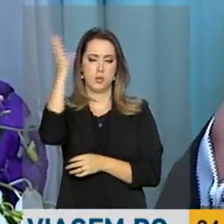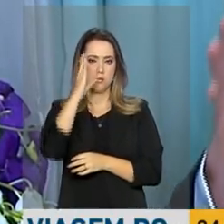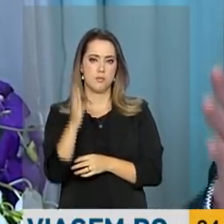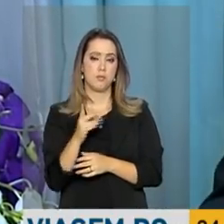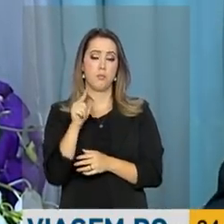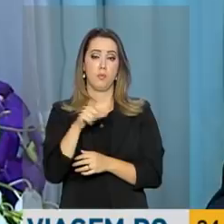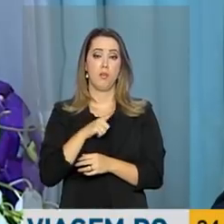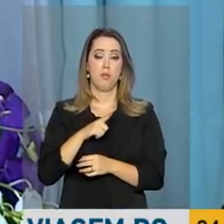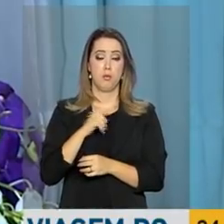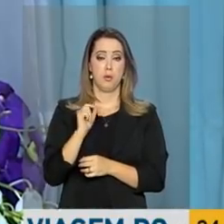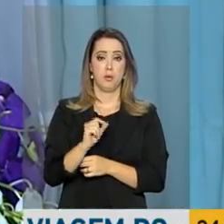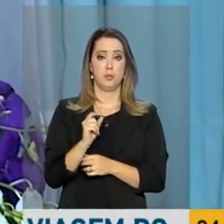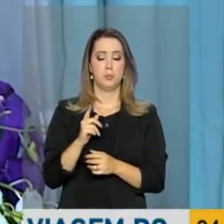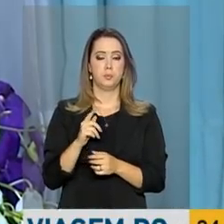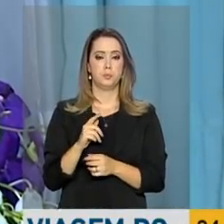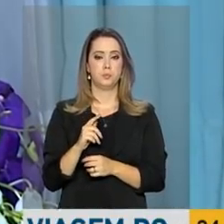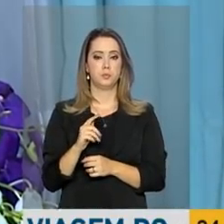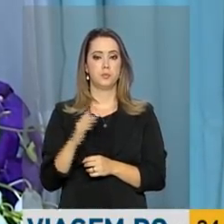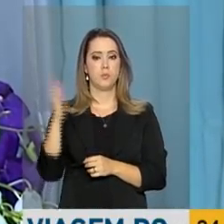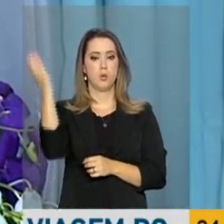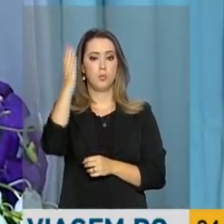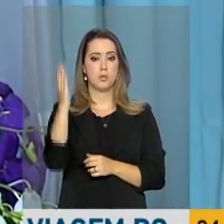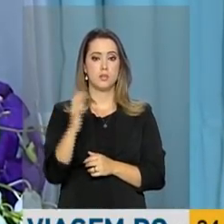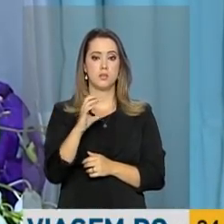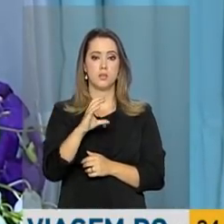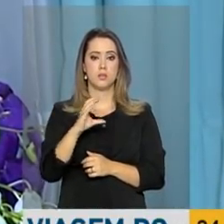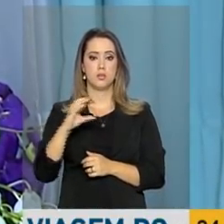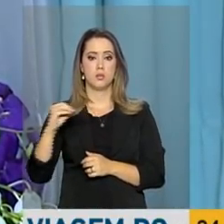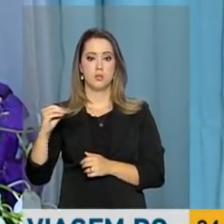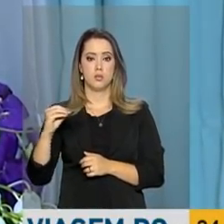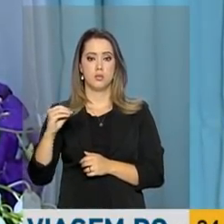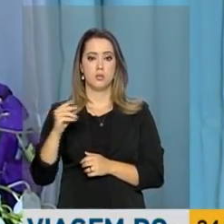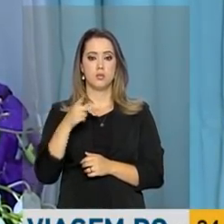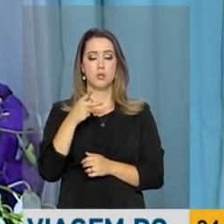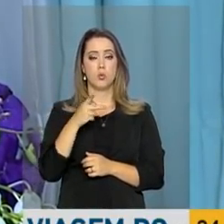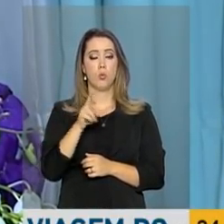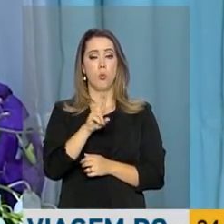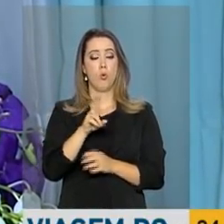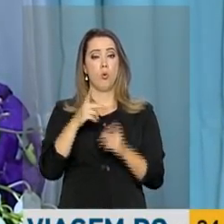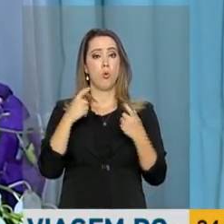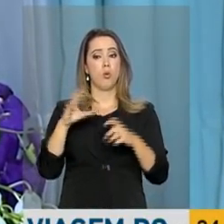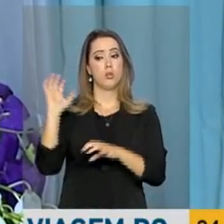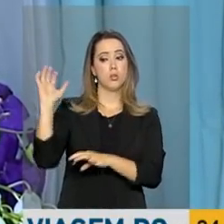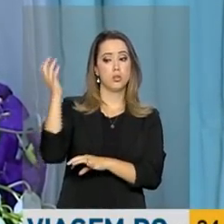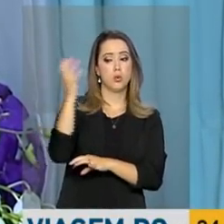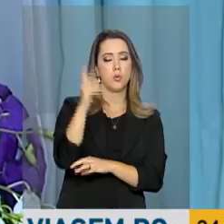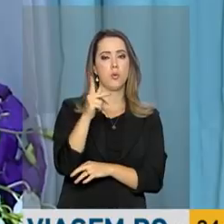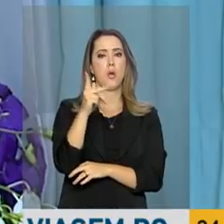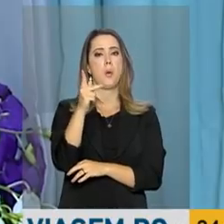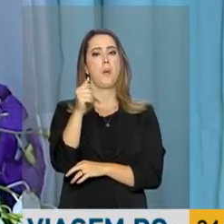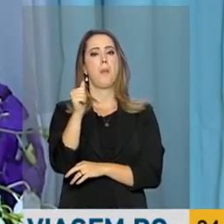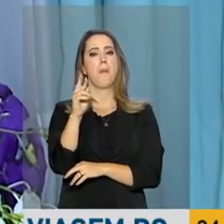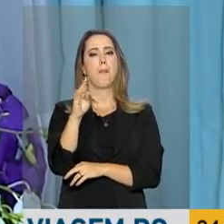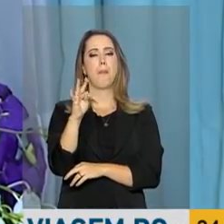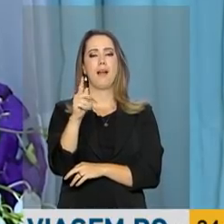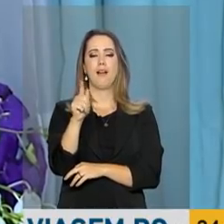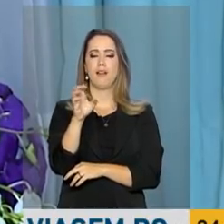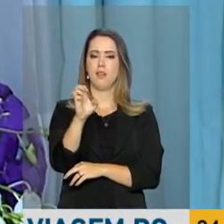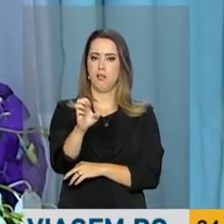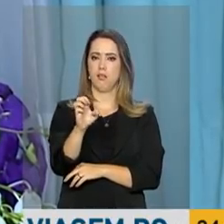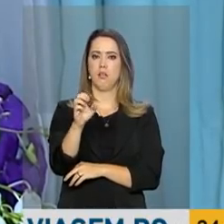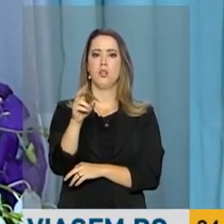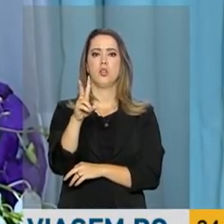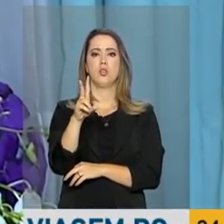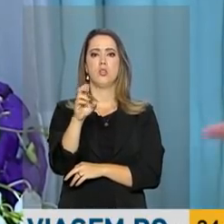no Brasil, no centro-oeste, um chamado Parque dos Veadeiros, que neste período do nosso governo